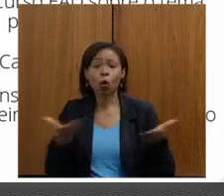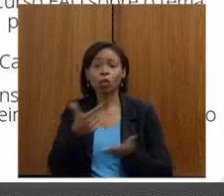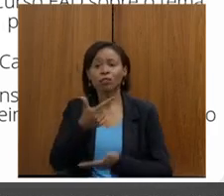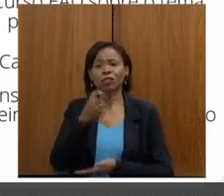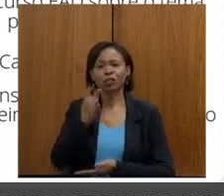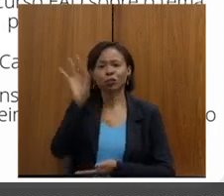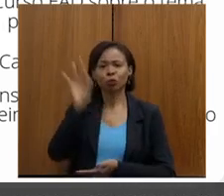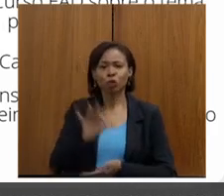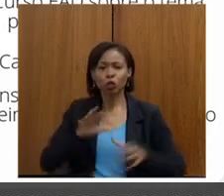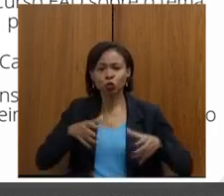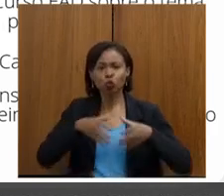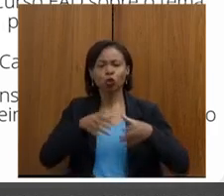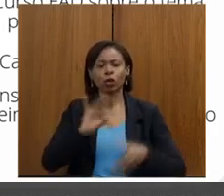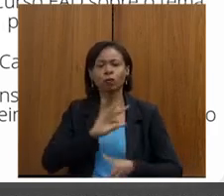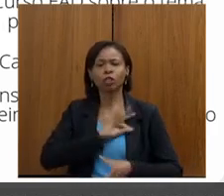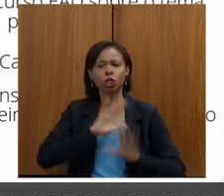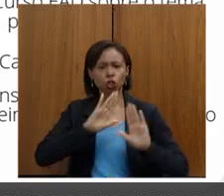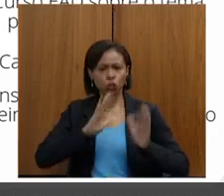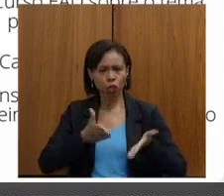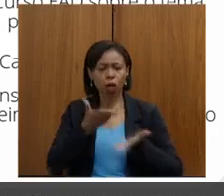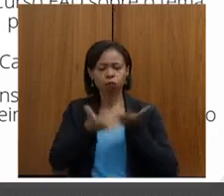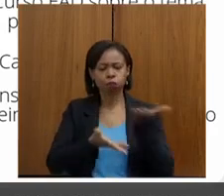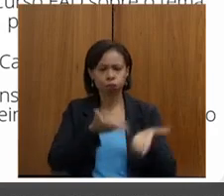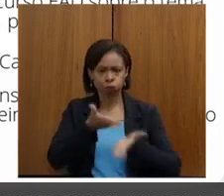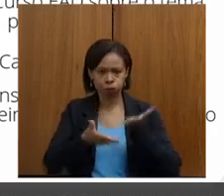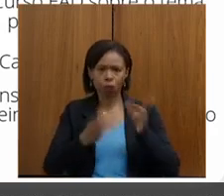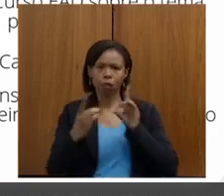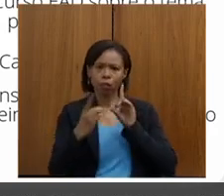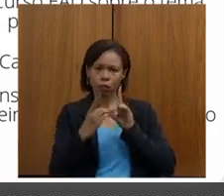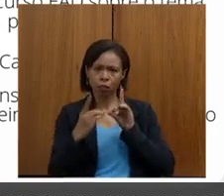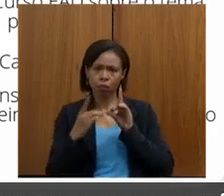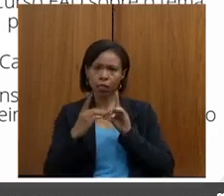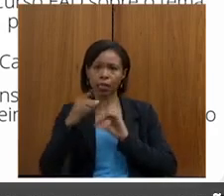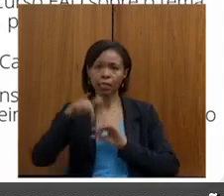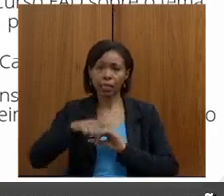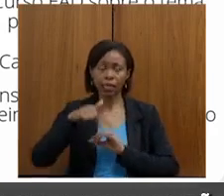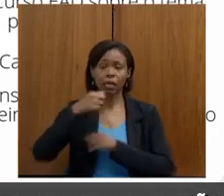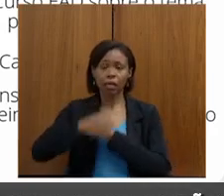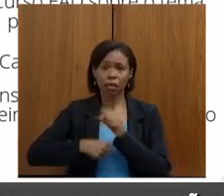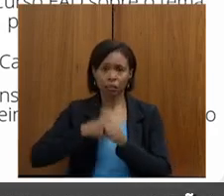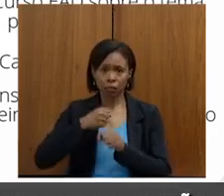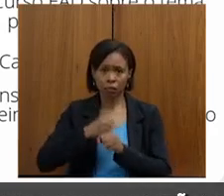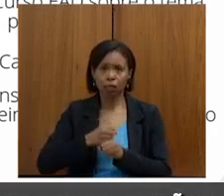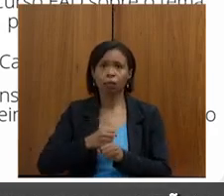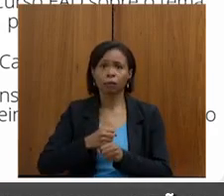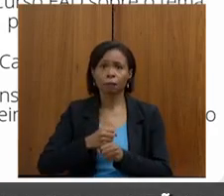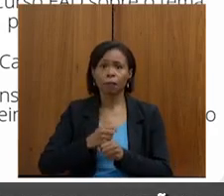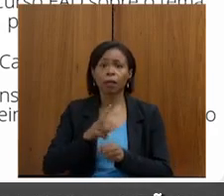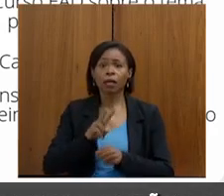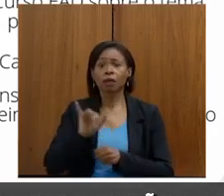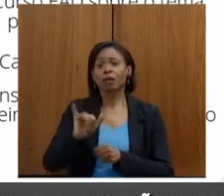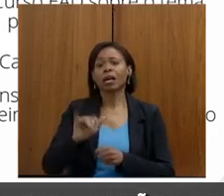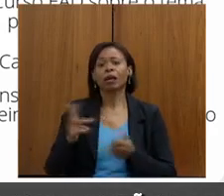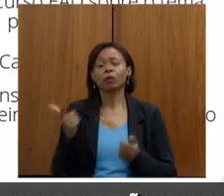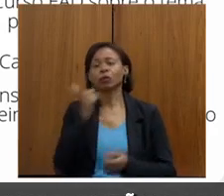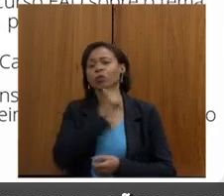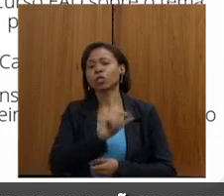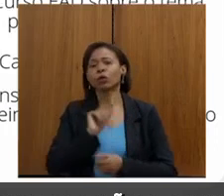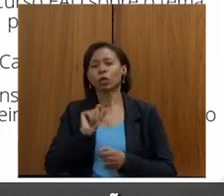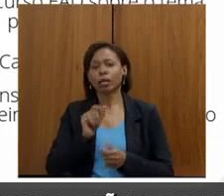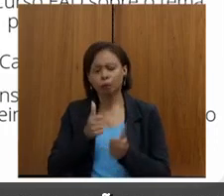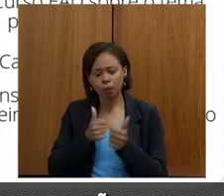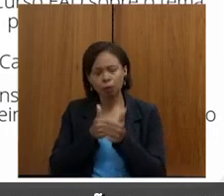por cento da tropa já passou né que ele foi lançado após nesse último ano e a gente vai ter então condição de